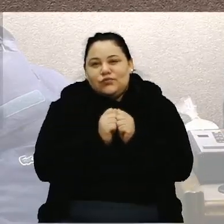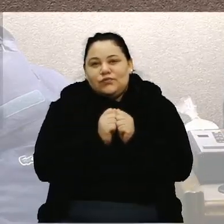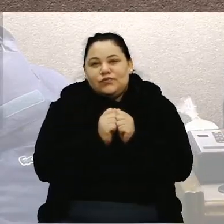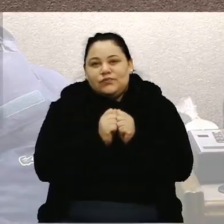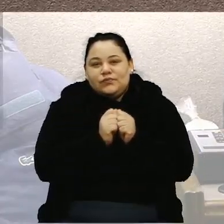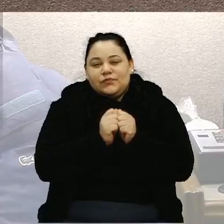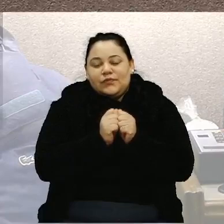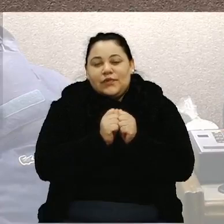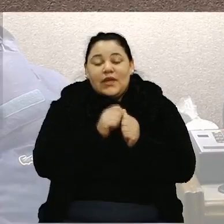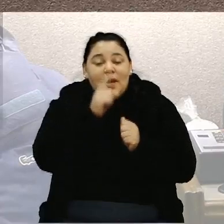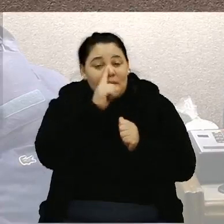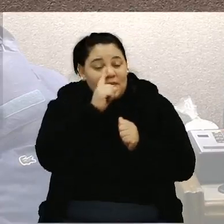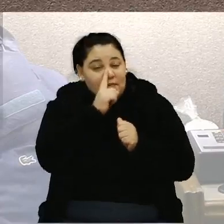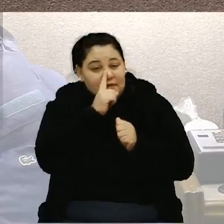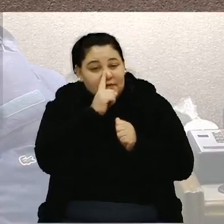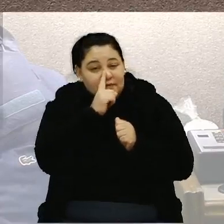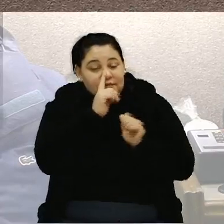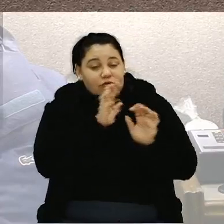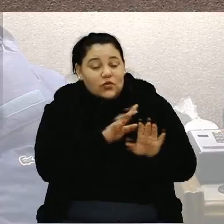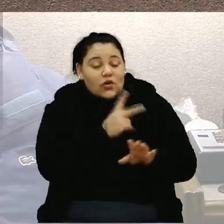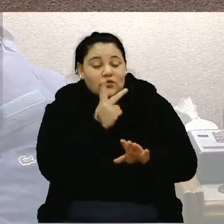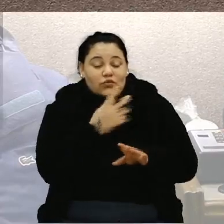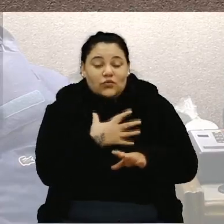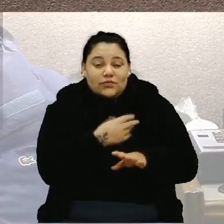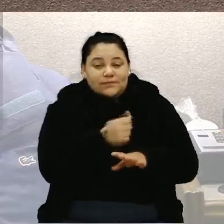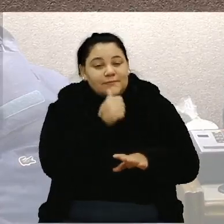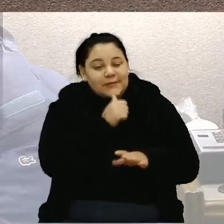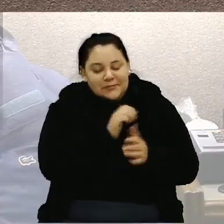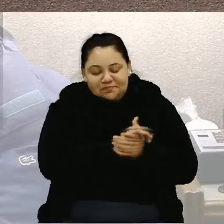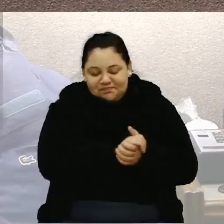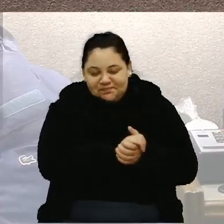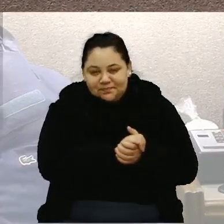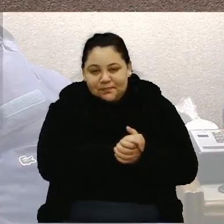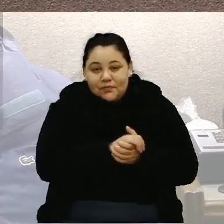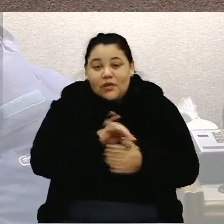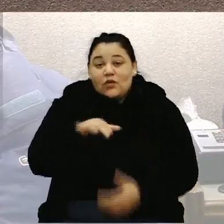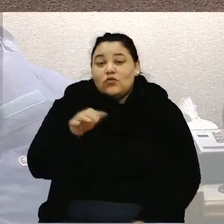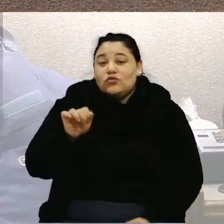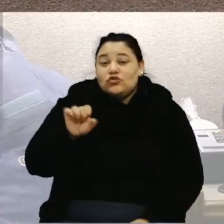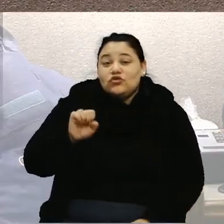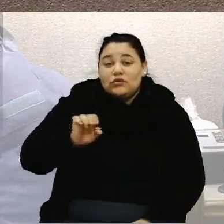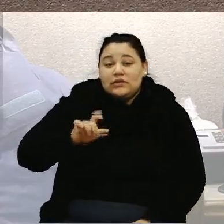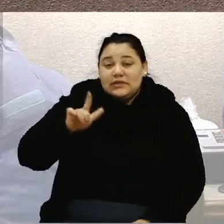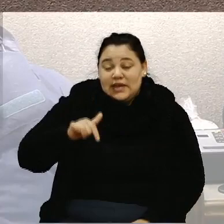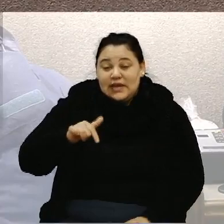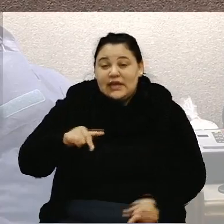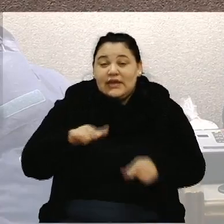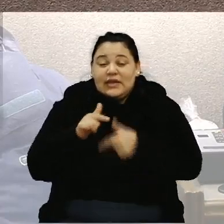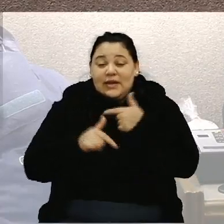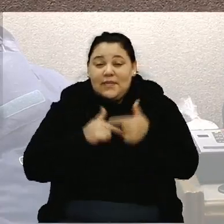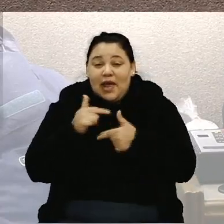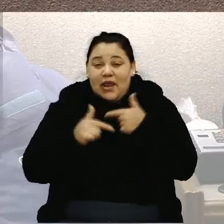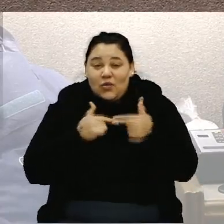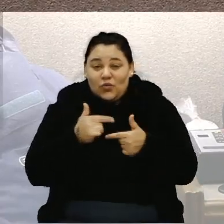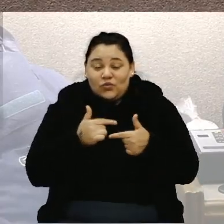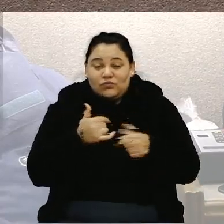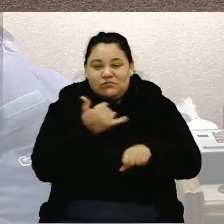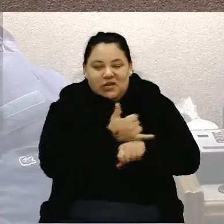suas irmãs. Em Jaquirana, José trabalhava em serrarias. O tempo passou e ele